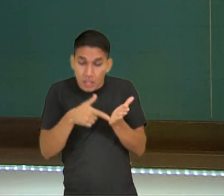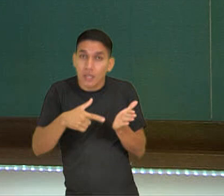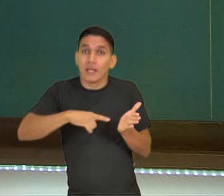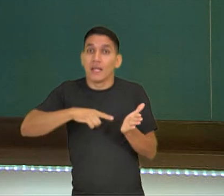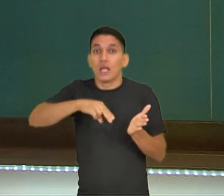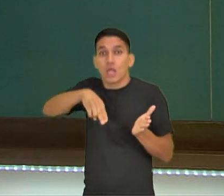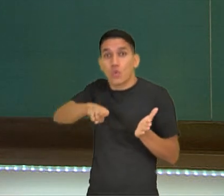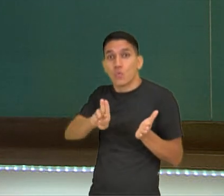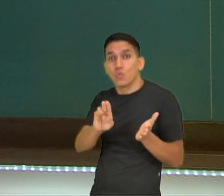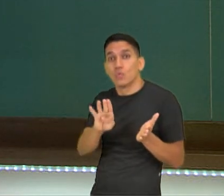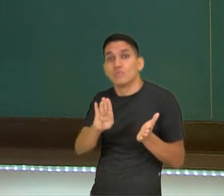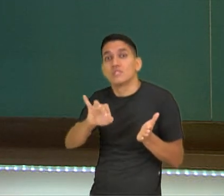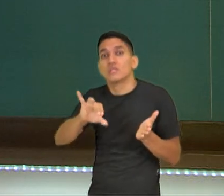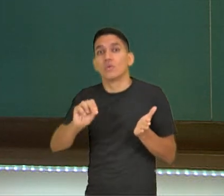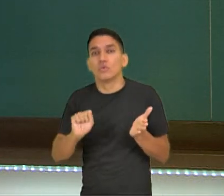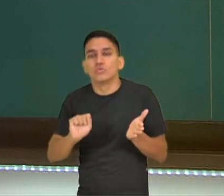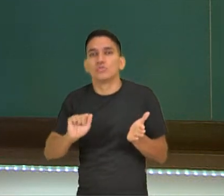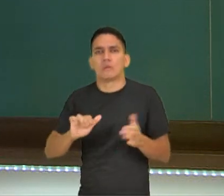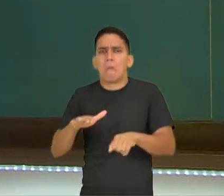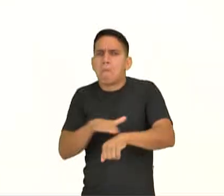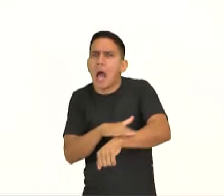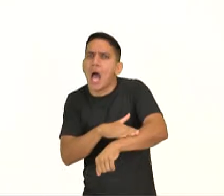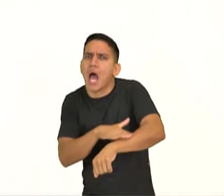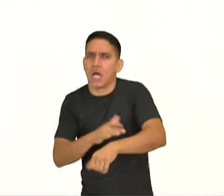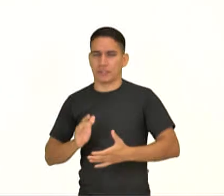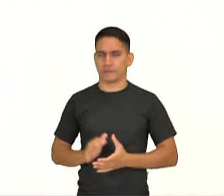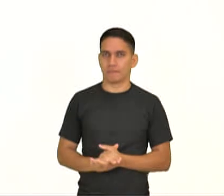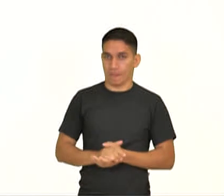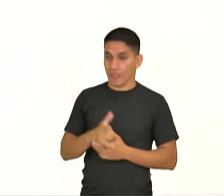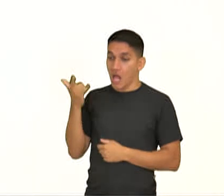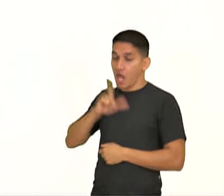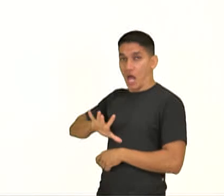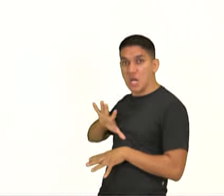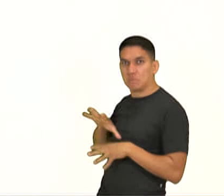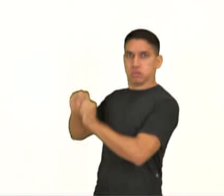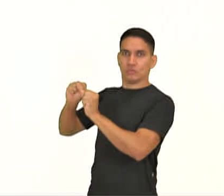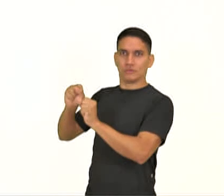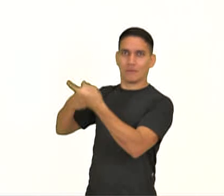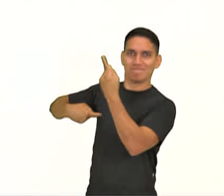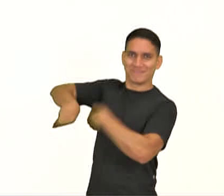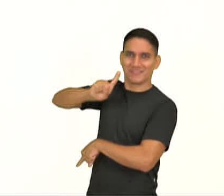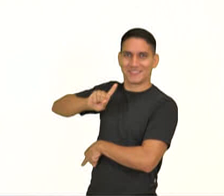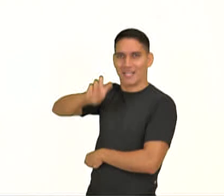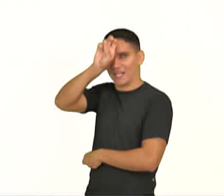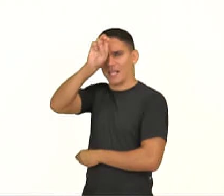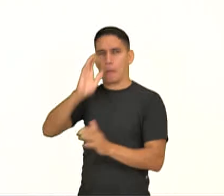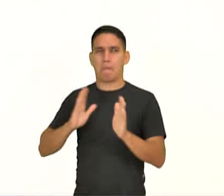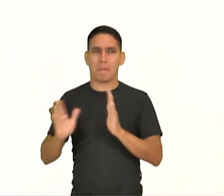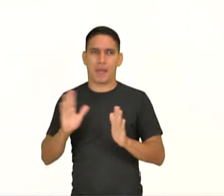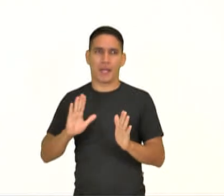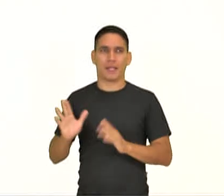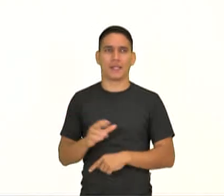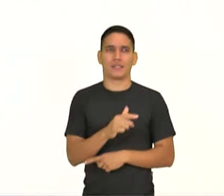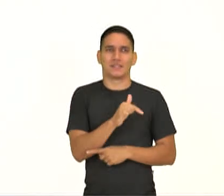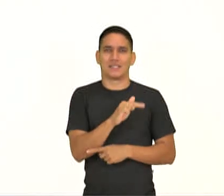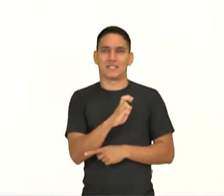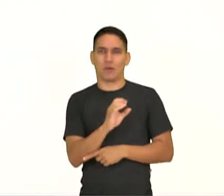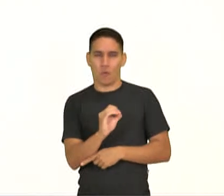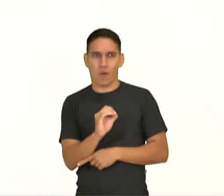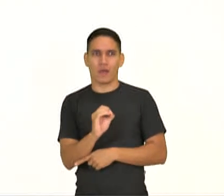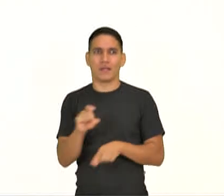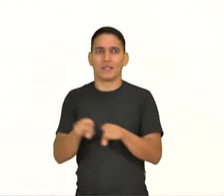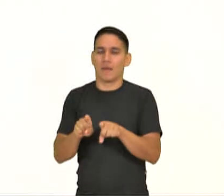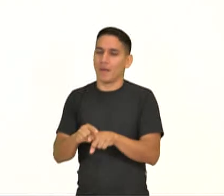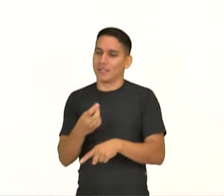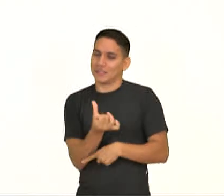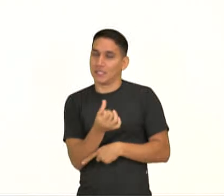pardos, que eram muito violentos, muito fortes. Dominam o Egito, 750 a 644 a.C. Esses governantes cuxitas